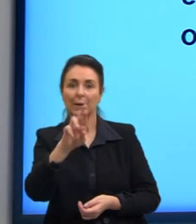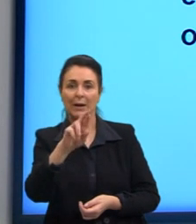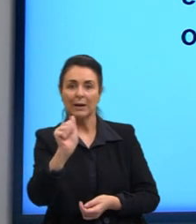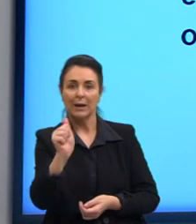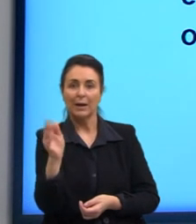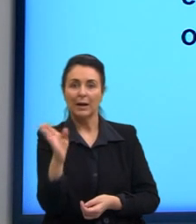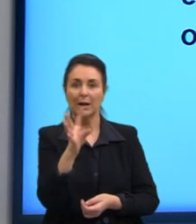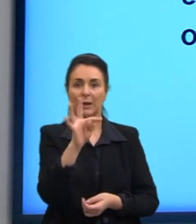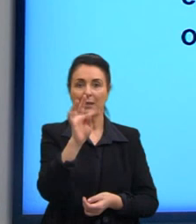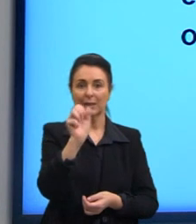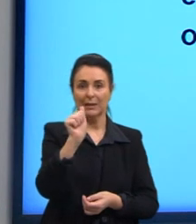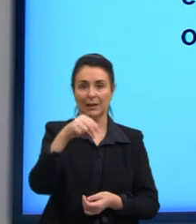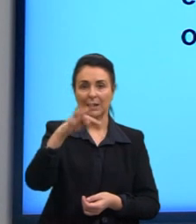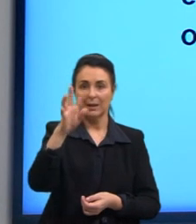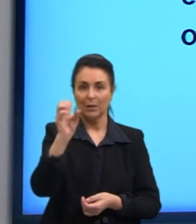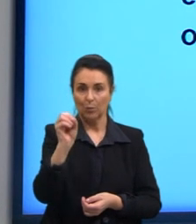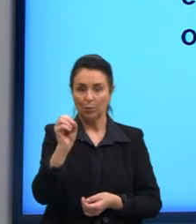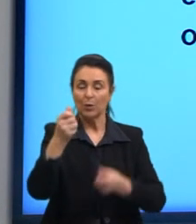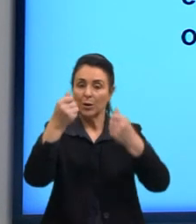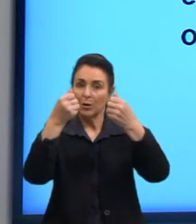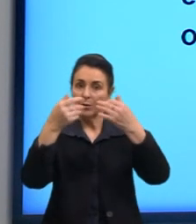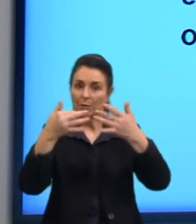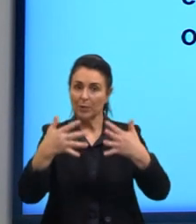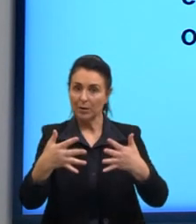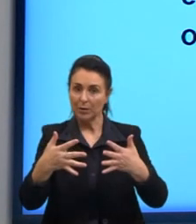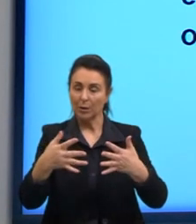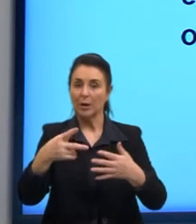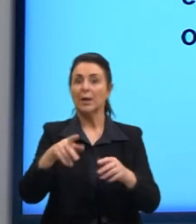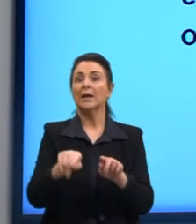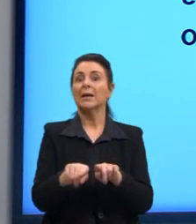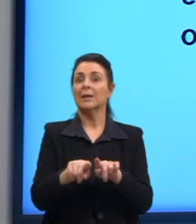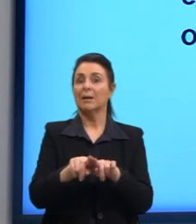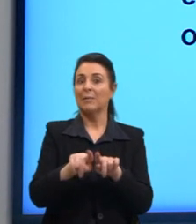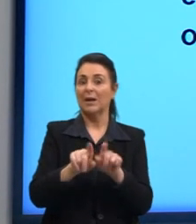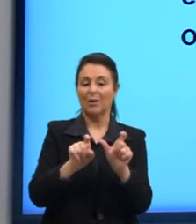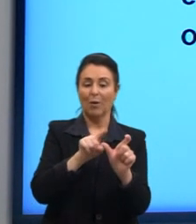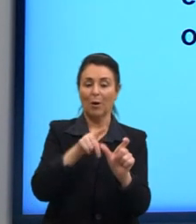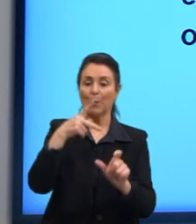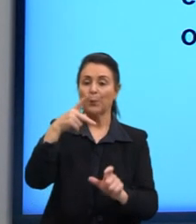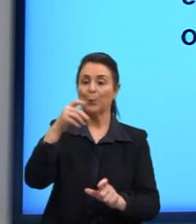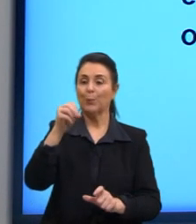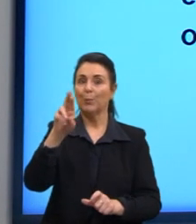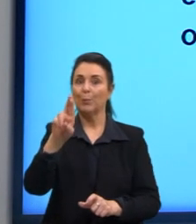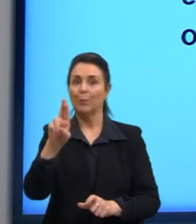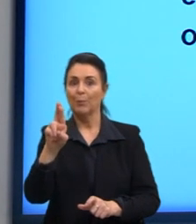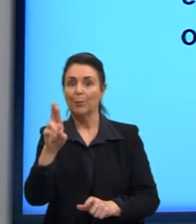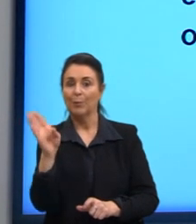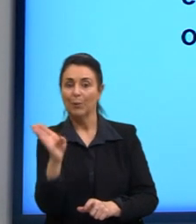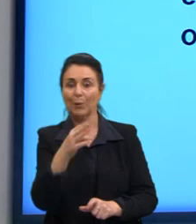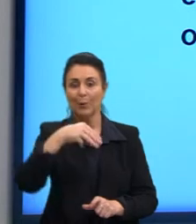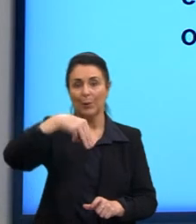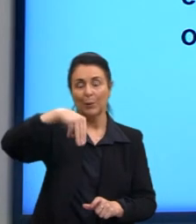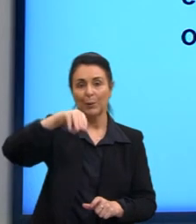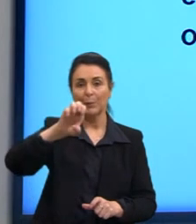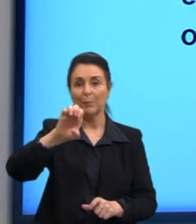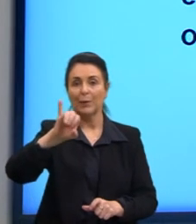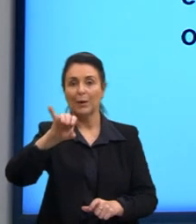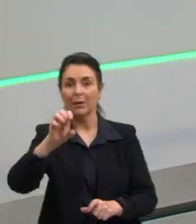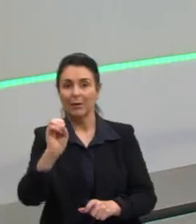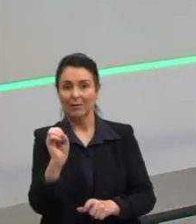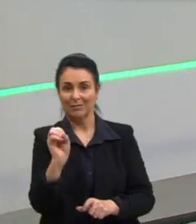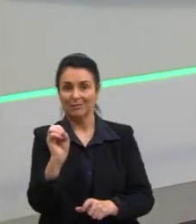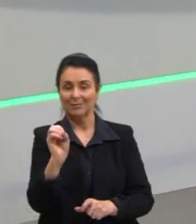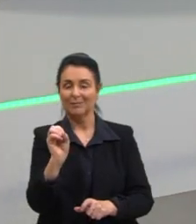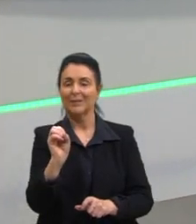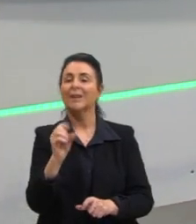depois para explicar e por meio porque aí esse aqui é um detalhe importante no qual